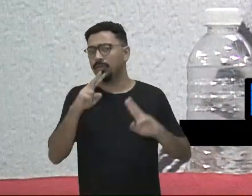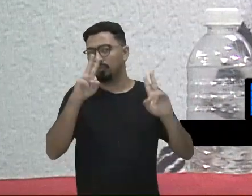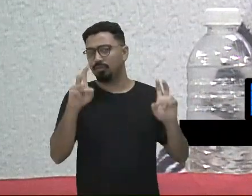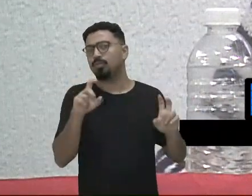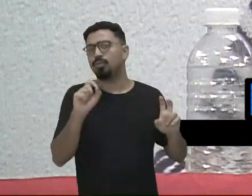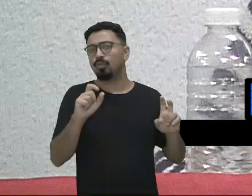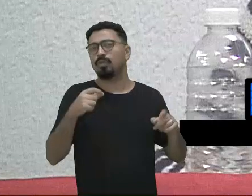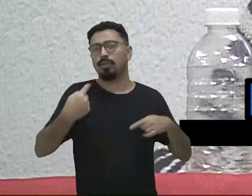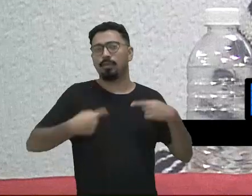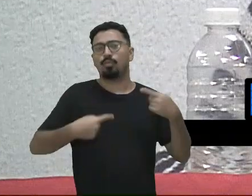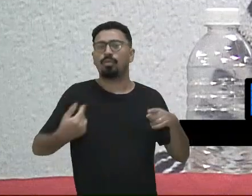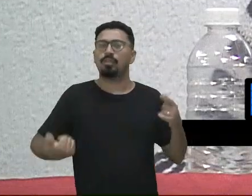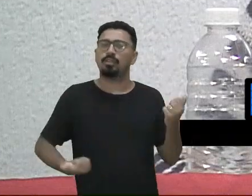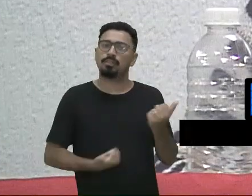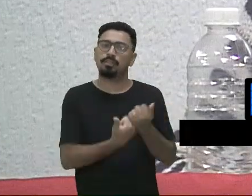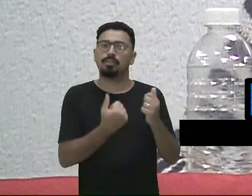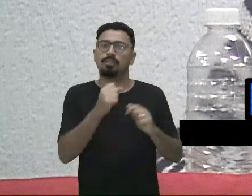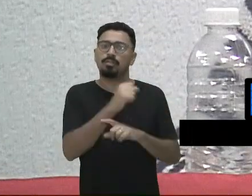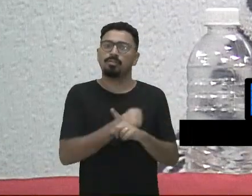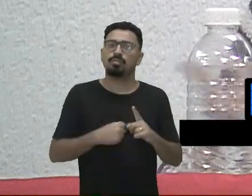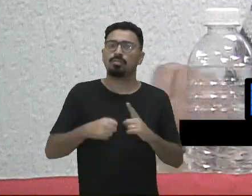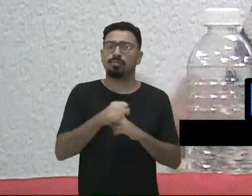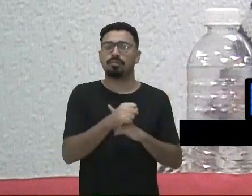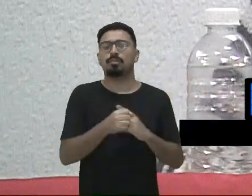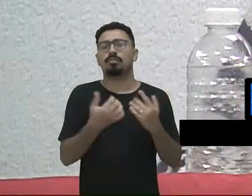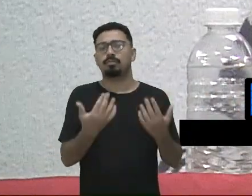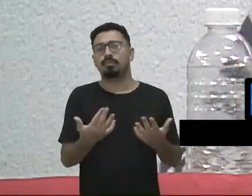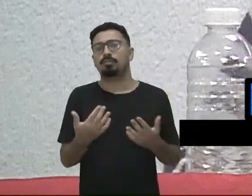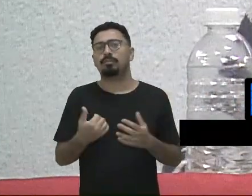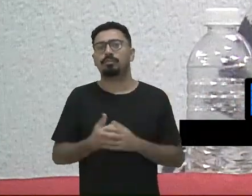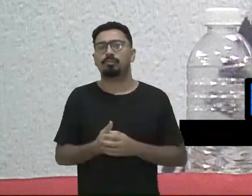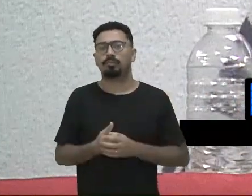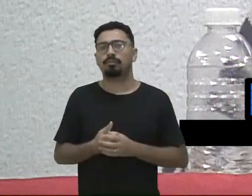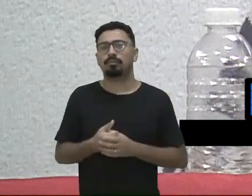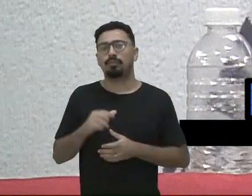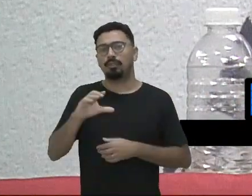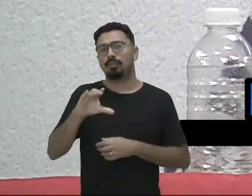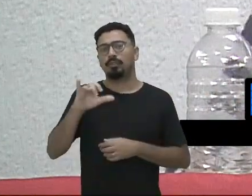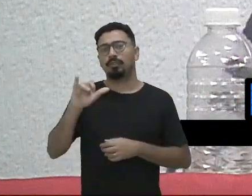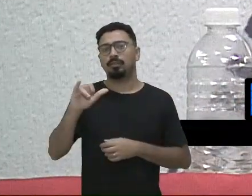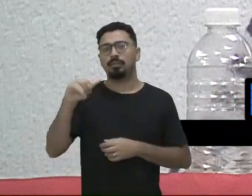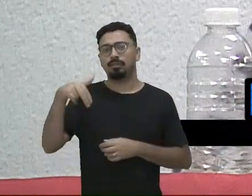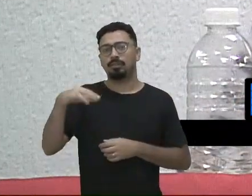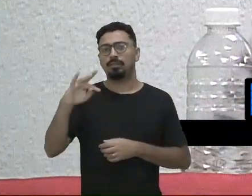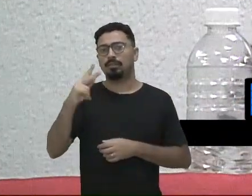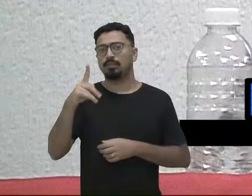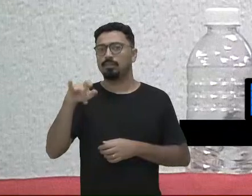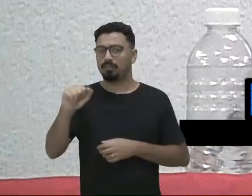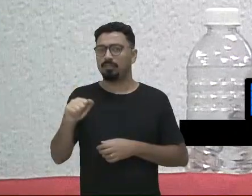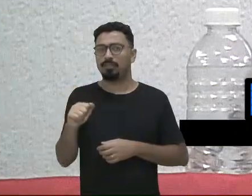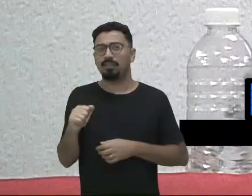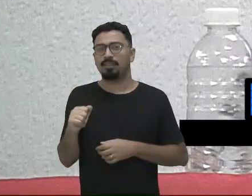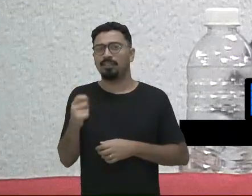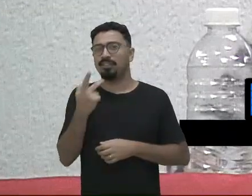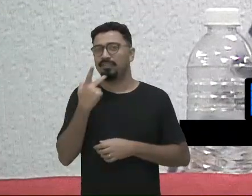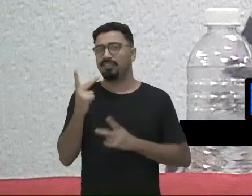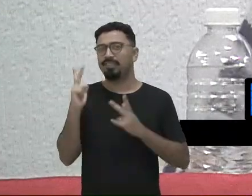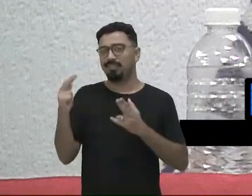é a política de assistência social. Quando a colega, a Cíntia, começou a falar, eu falei, nossa, ela vai falar o que eu tinha pensado em